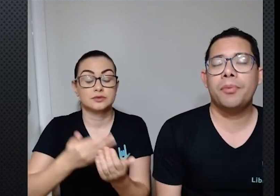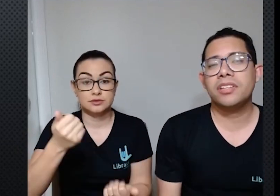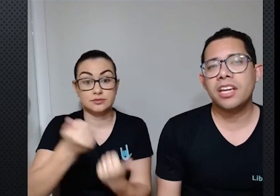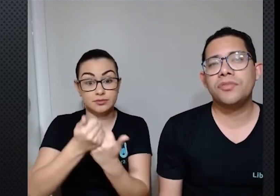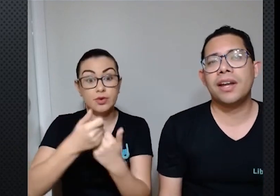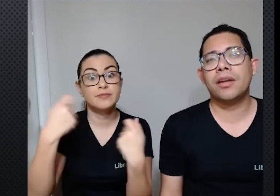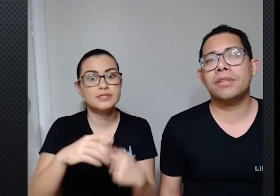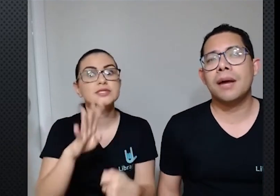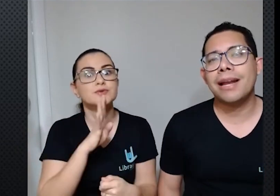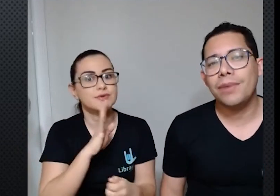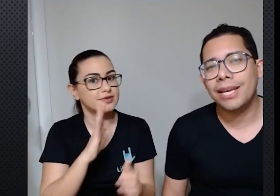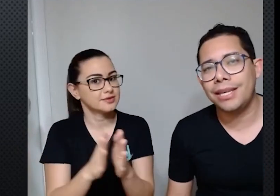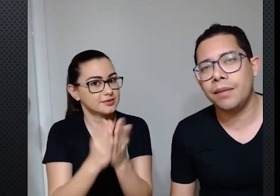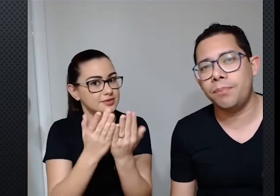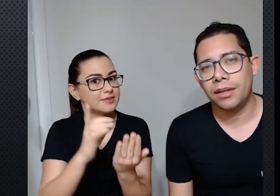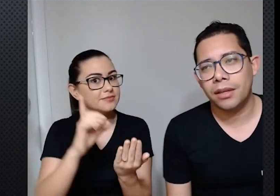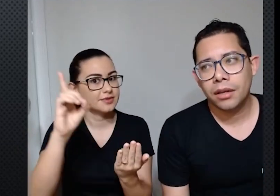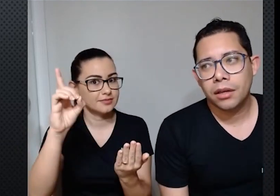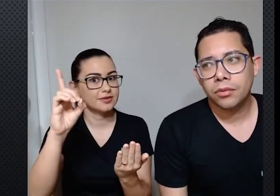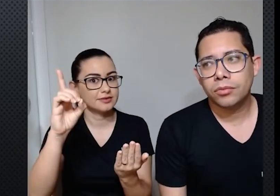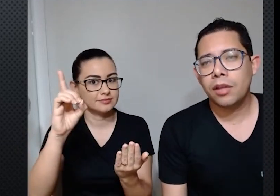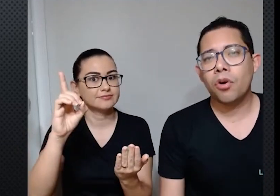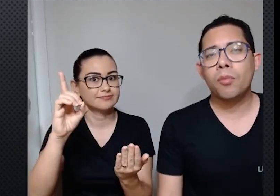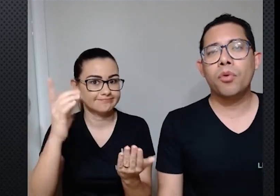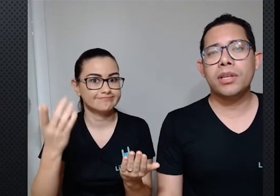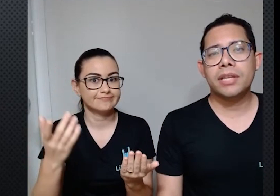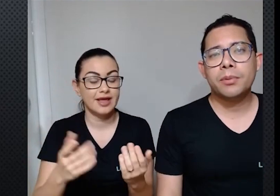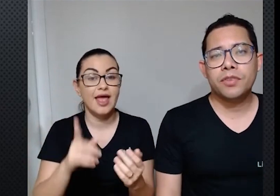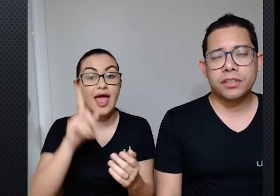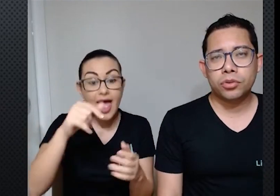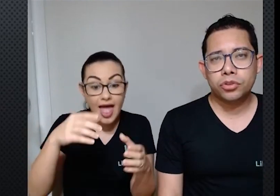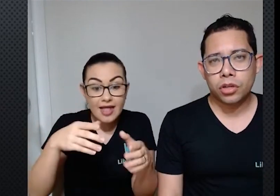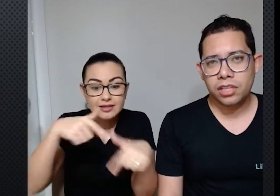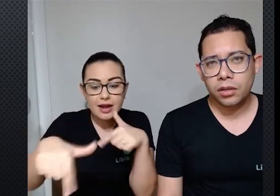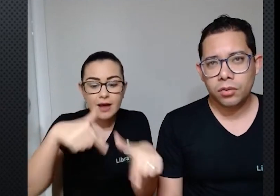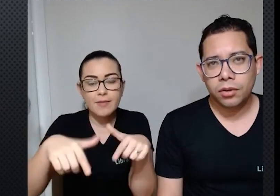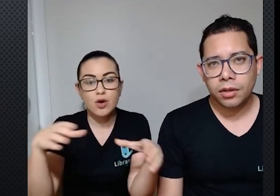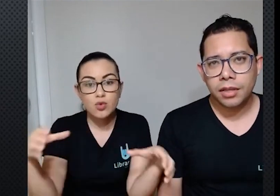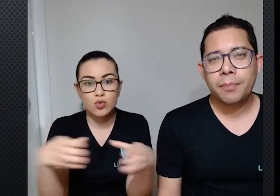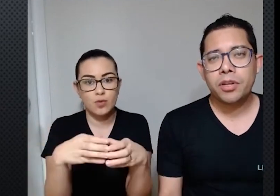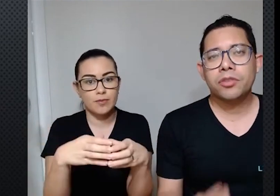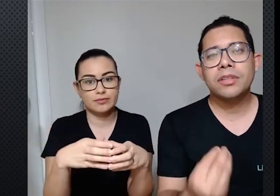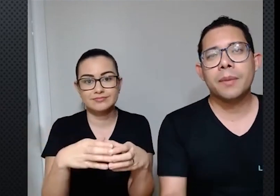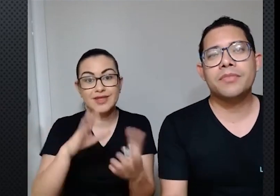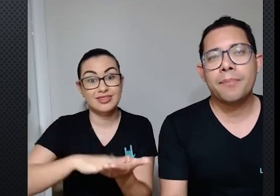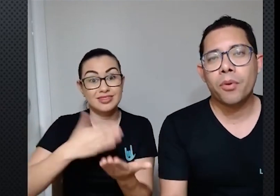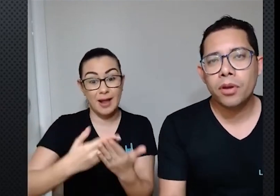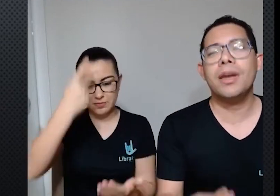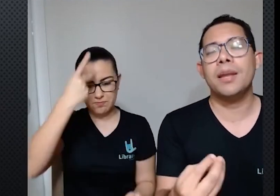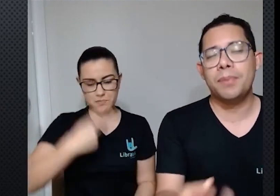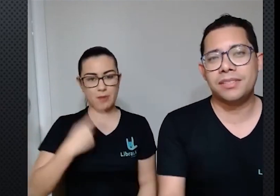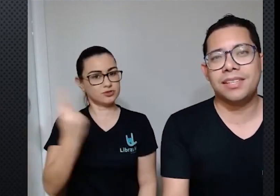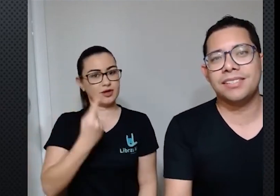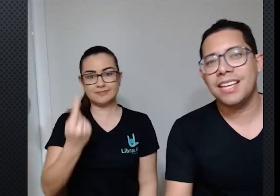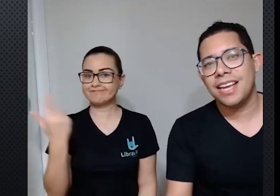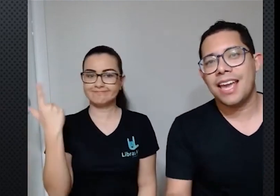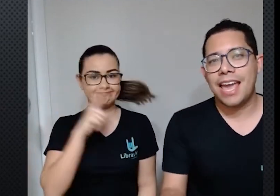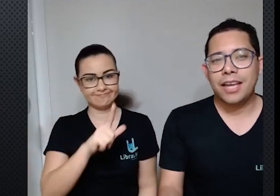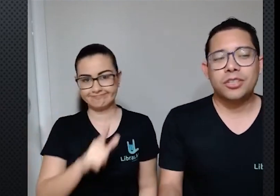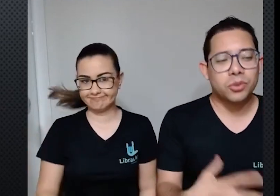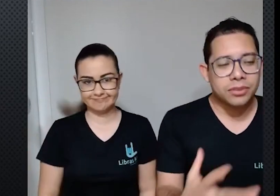É por isso que a gente fala que é um trabalho em equipe. Não tem como o intérprete fazer tudo sozinho. E é por isso que o intérprete de apoio, ele